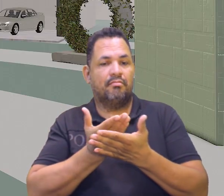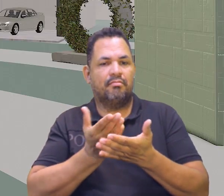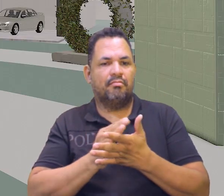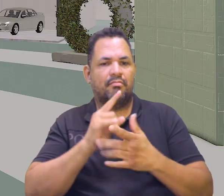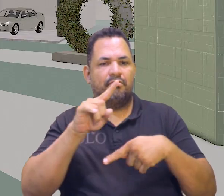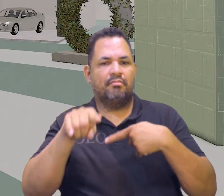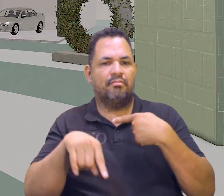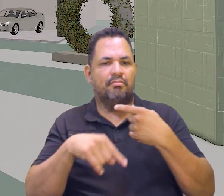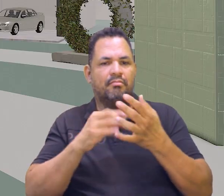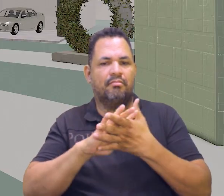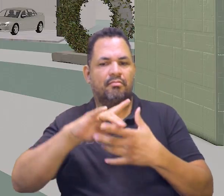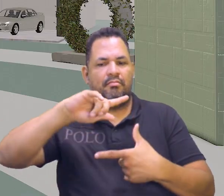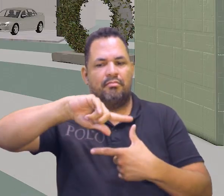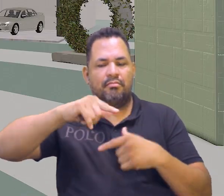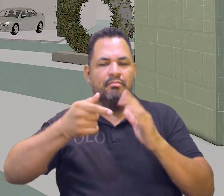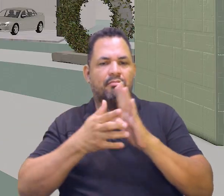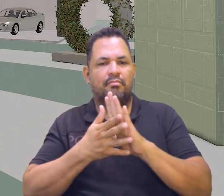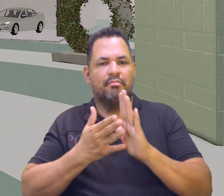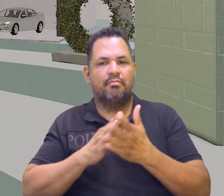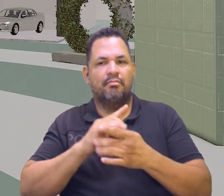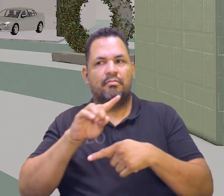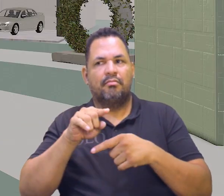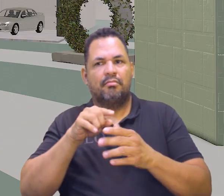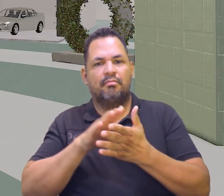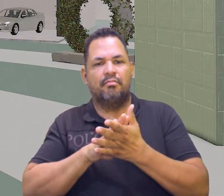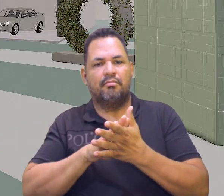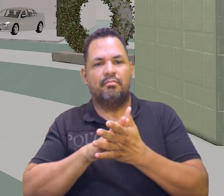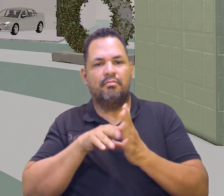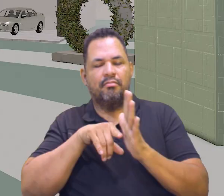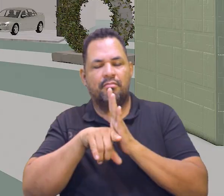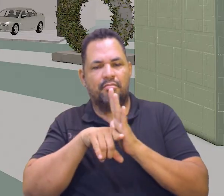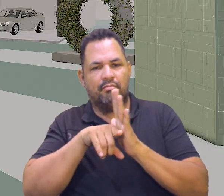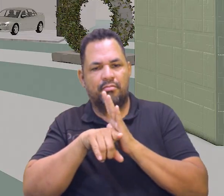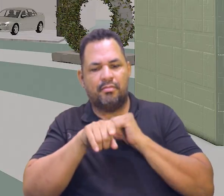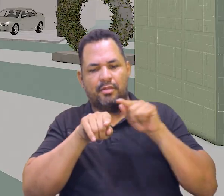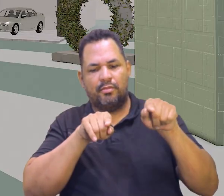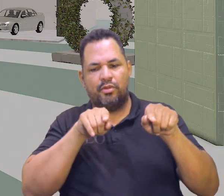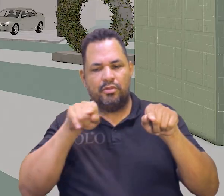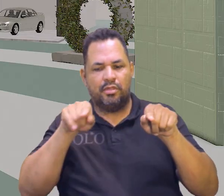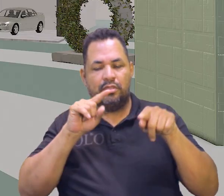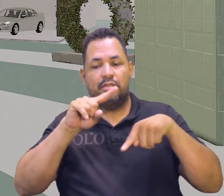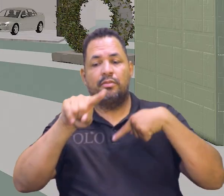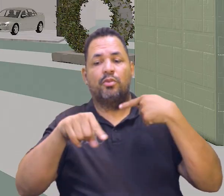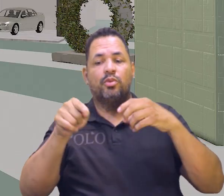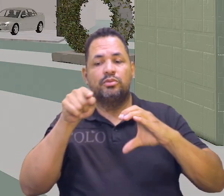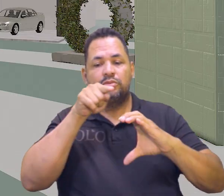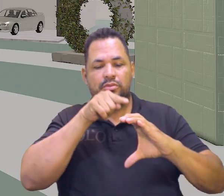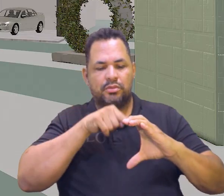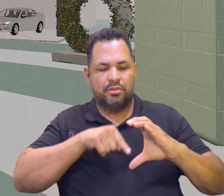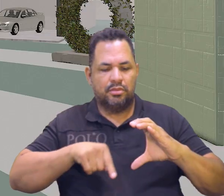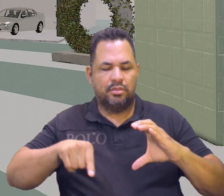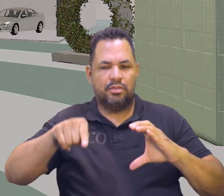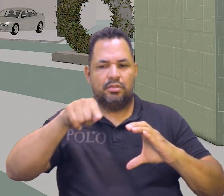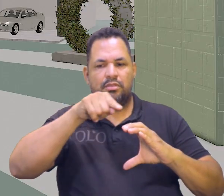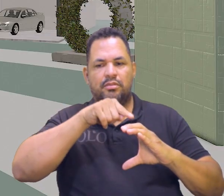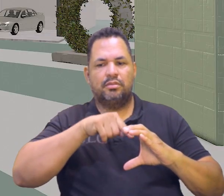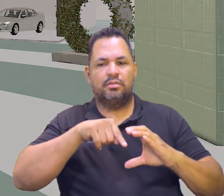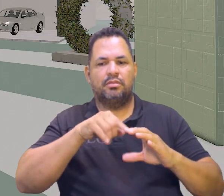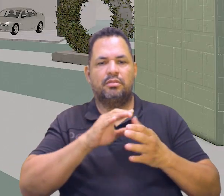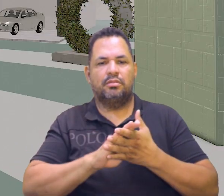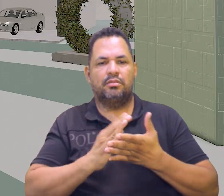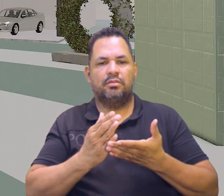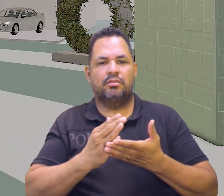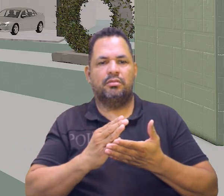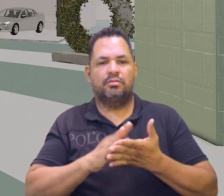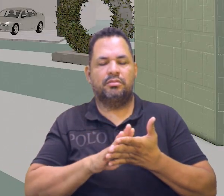vai ver a geometria analítica no ponto e na reta, depois a gente vai ver a geometria analítica na circunferência, a gente vê a geometria analítica nas